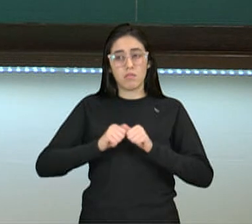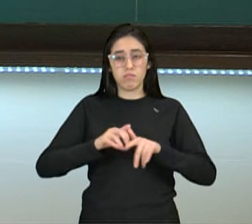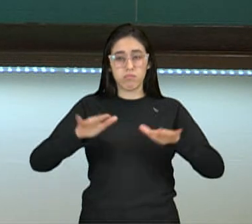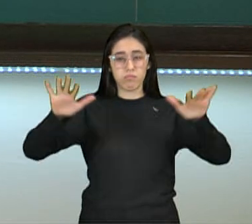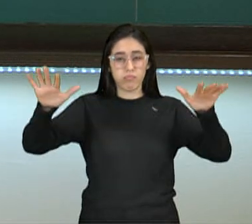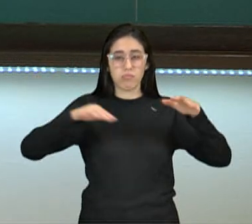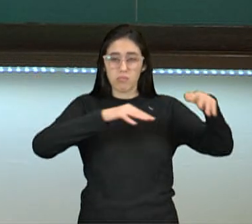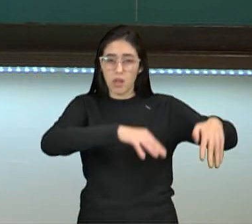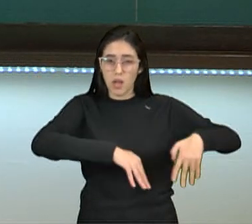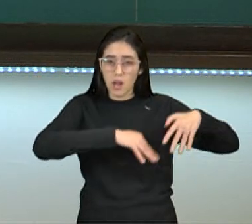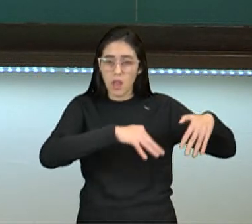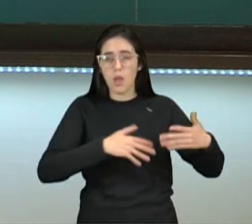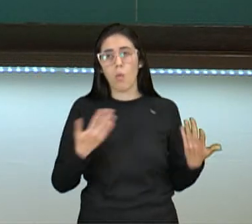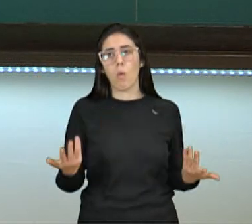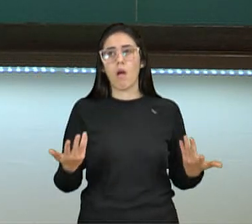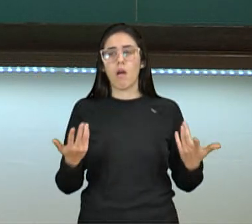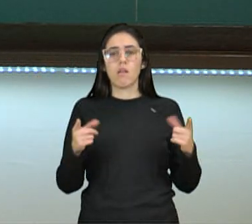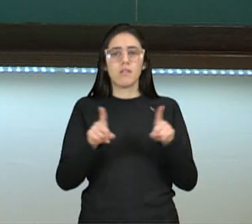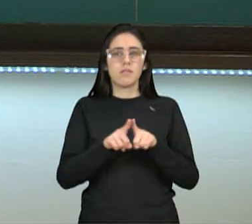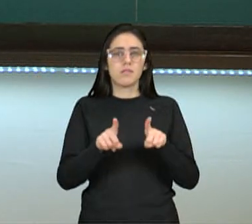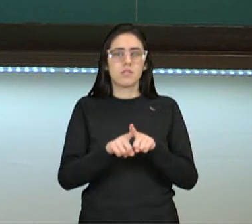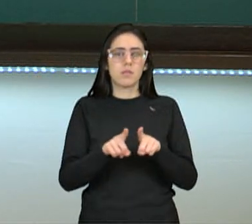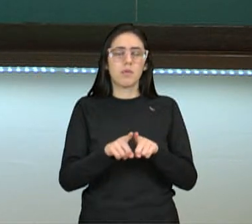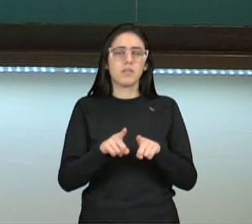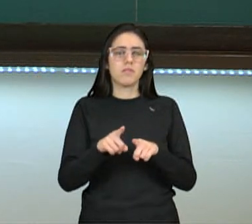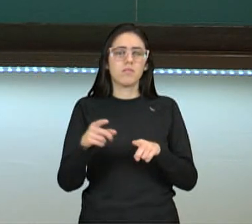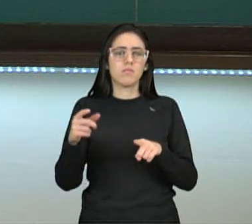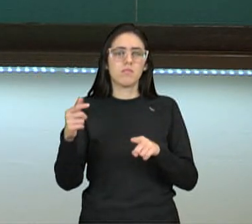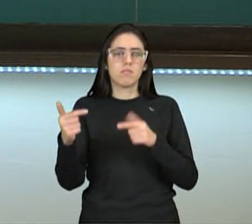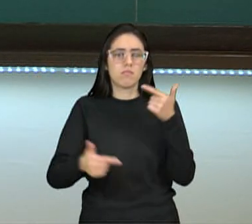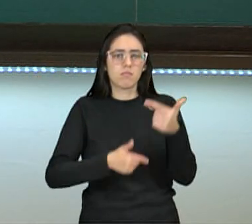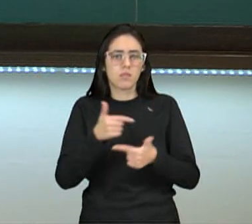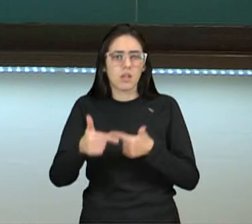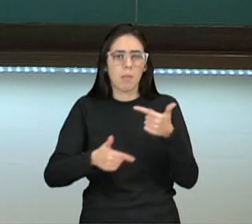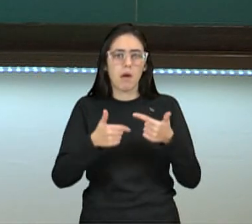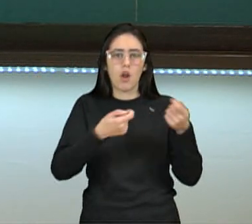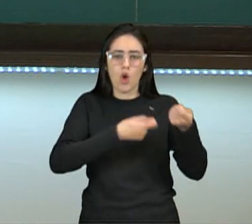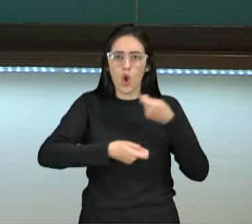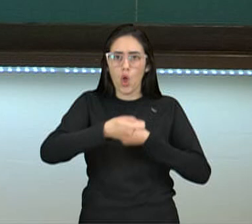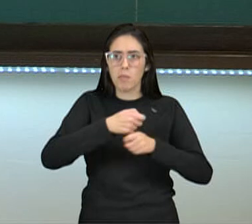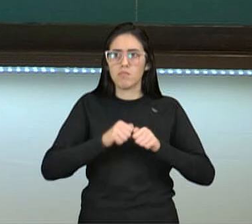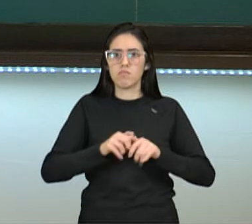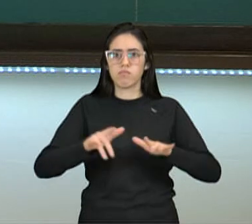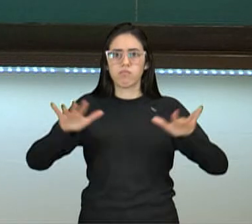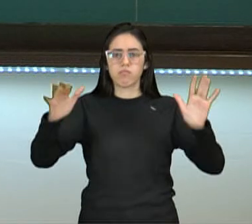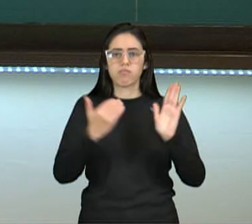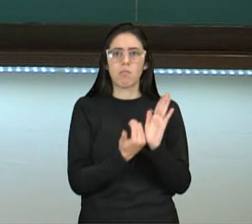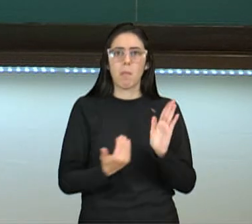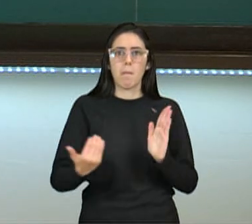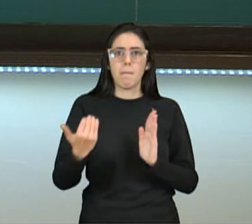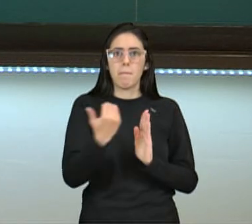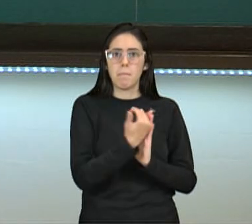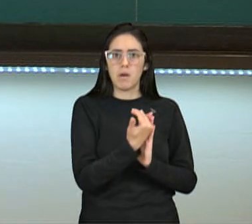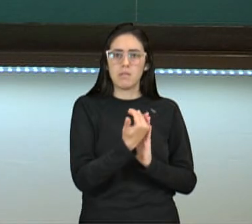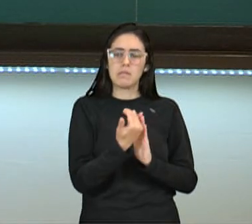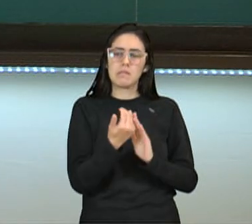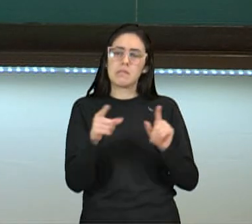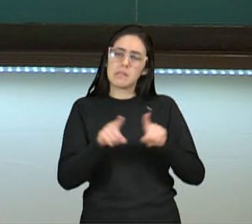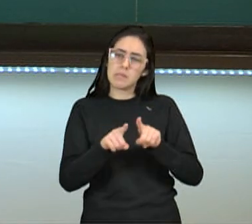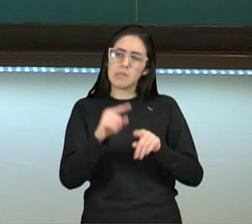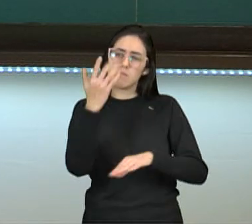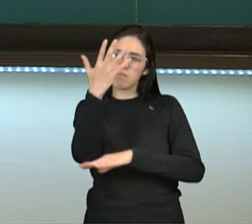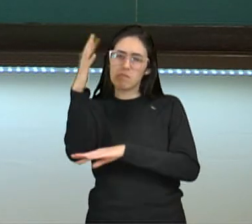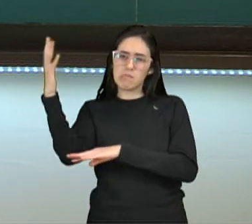fronteira agrícola ou o avanço das atividades, né, da economia em relação à degradação das